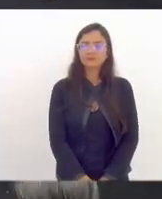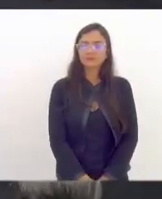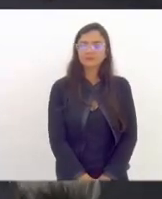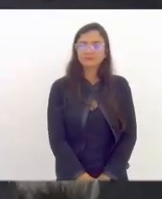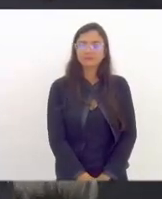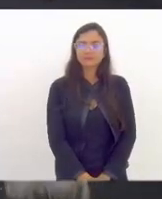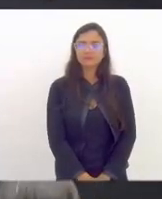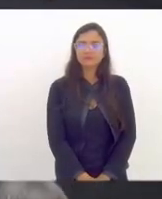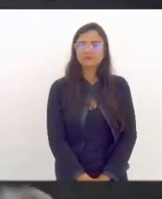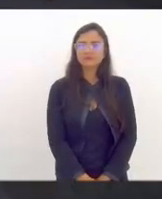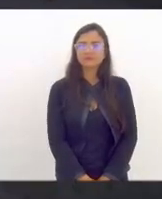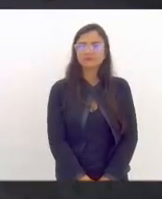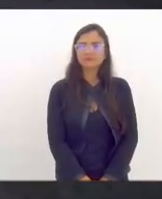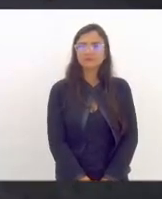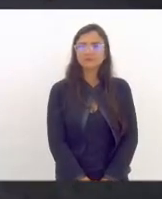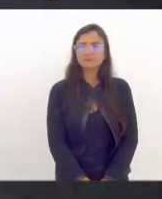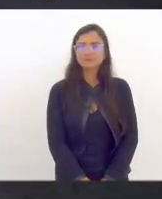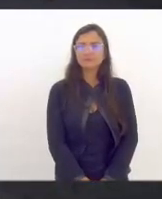já vai